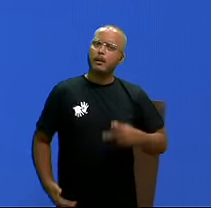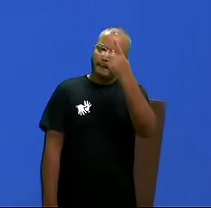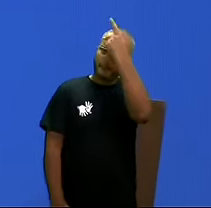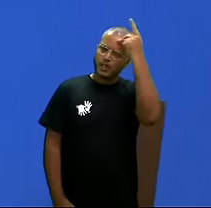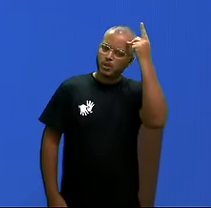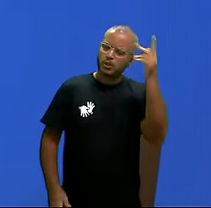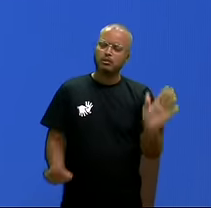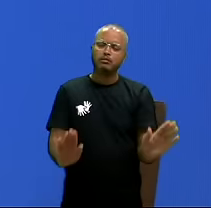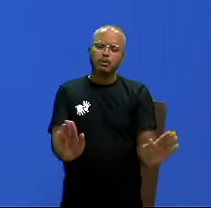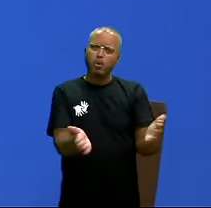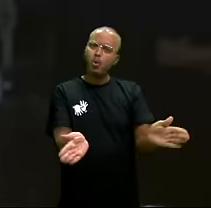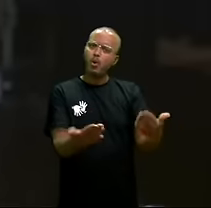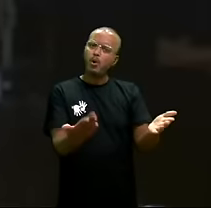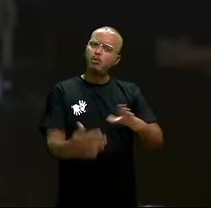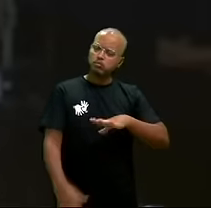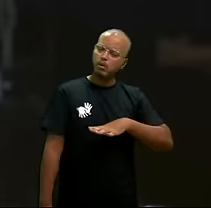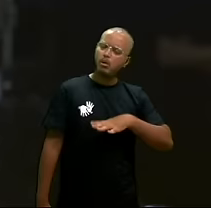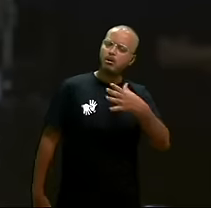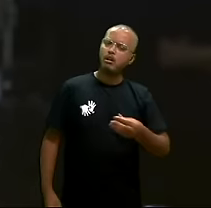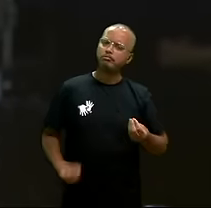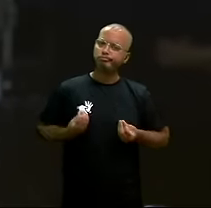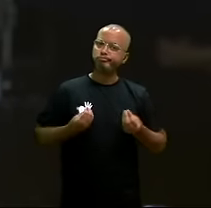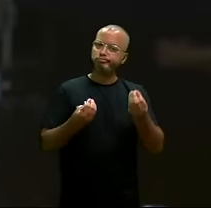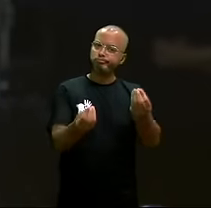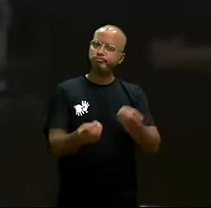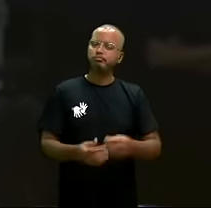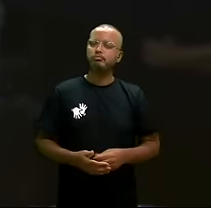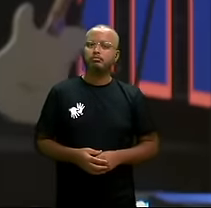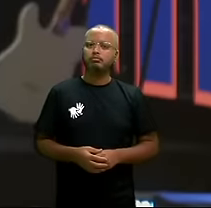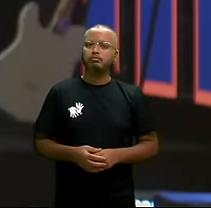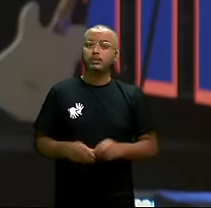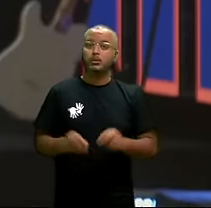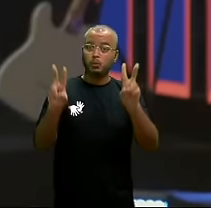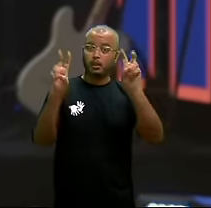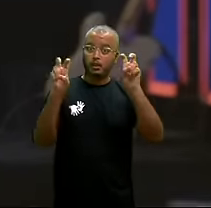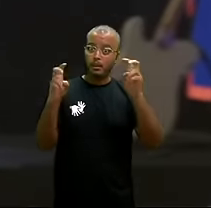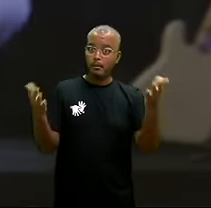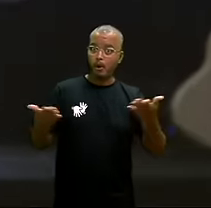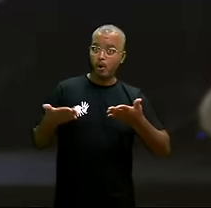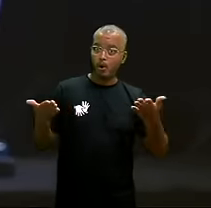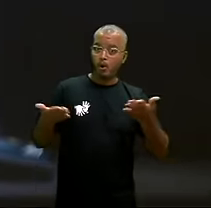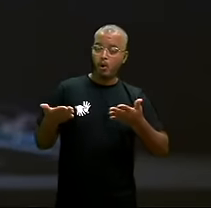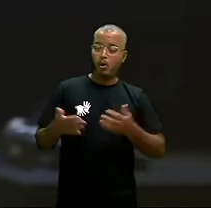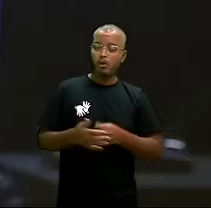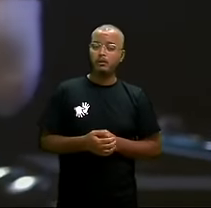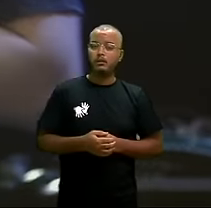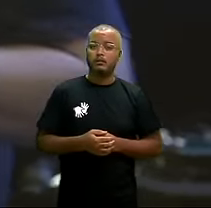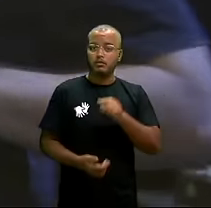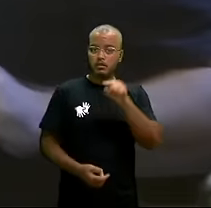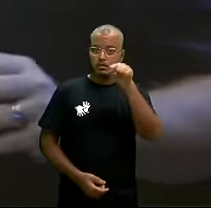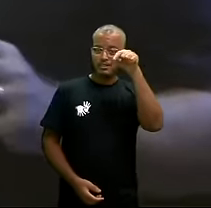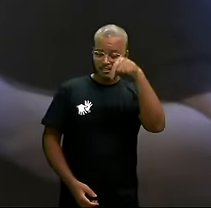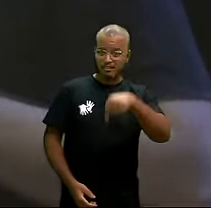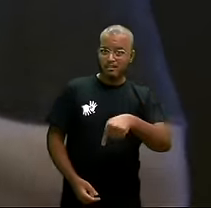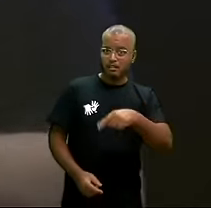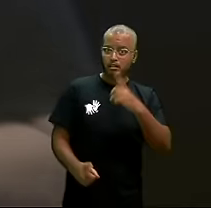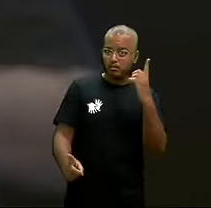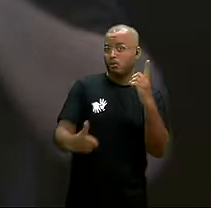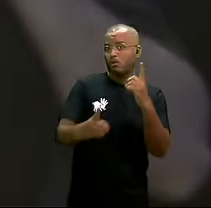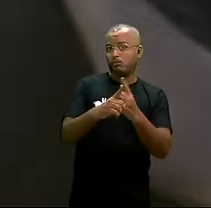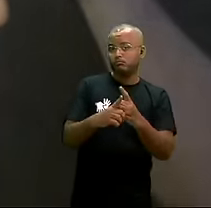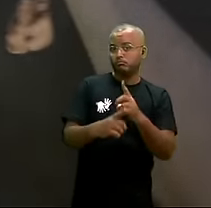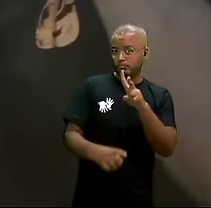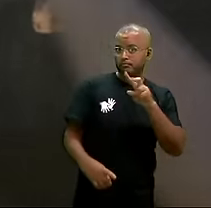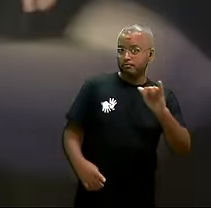crescer. Mas sabe de uma coisa? É sobre isso que eu quero falar hoje. Isso tudo você vai ter aqui.